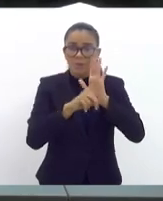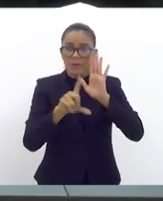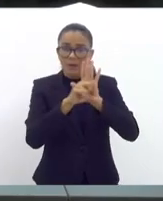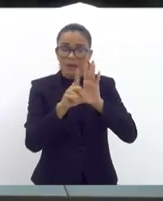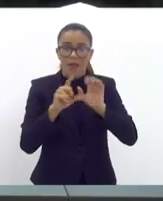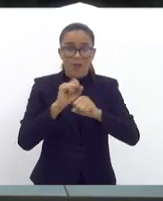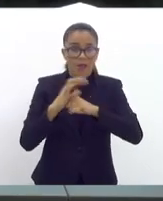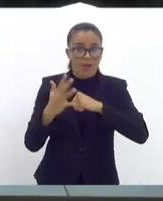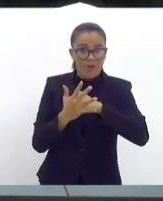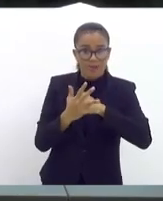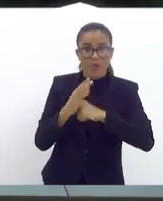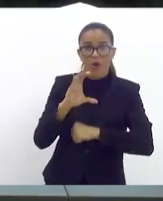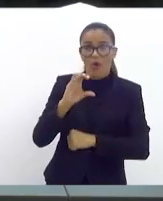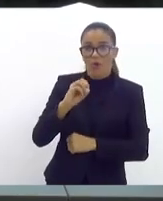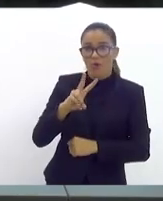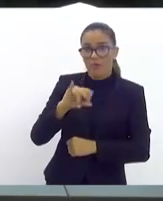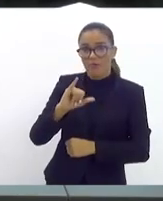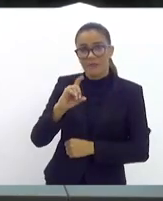covid